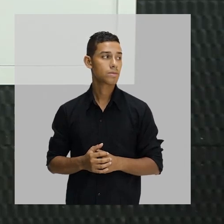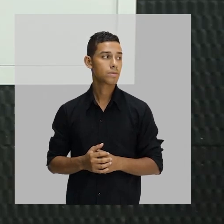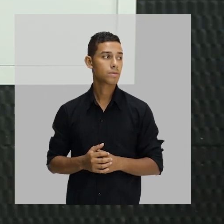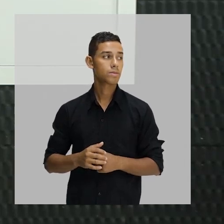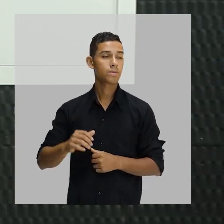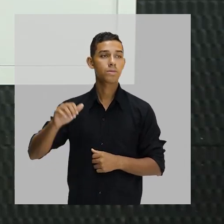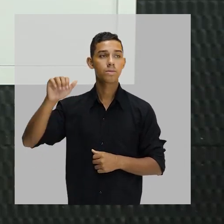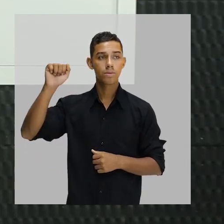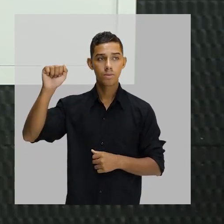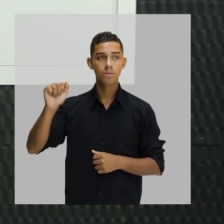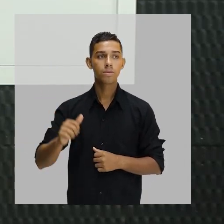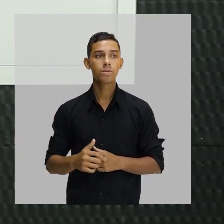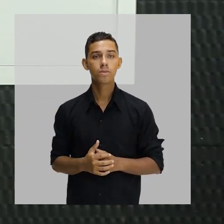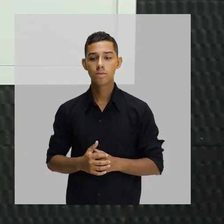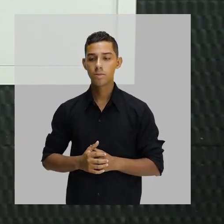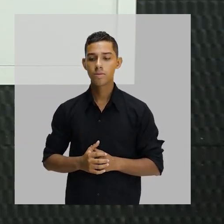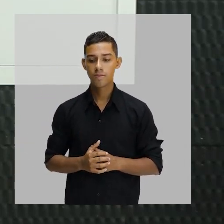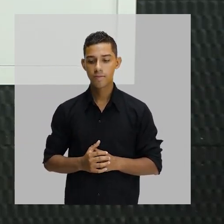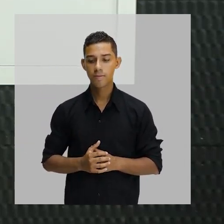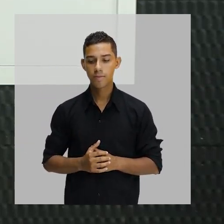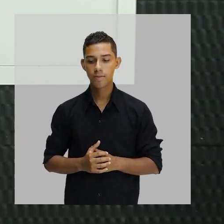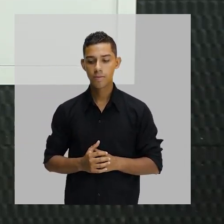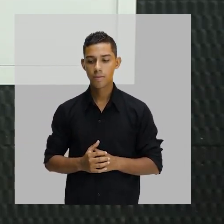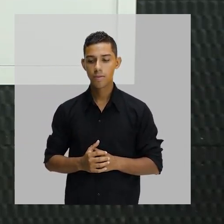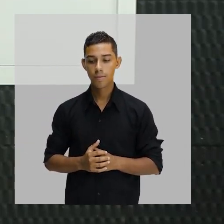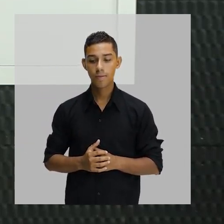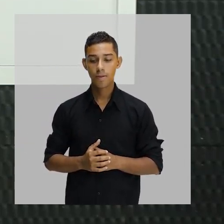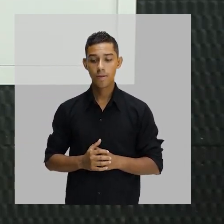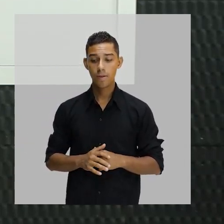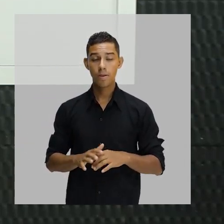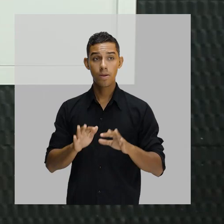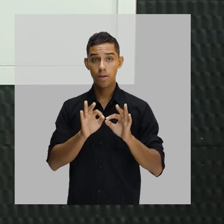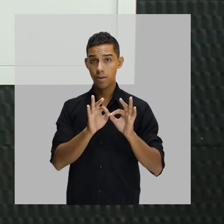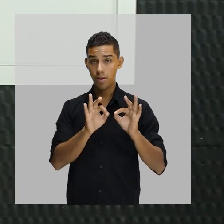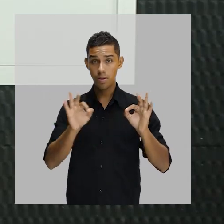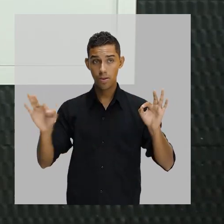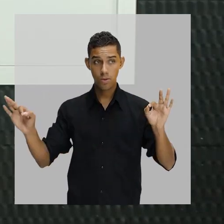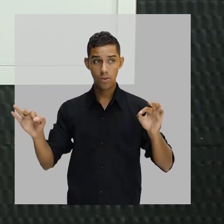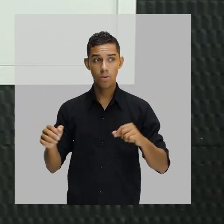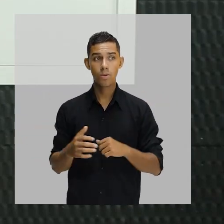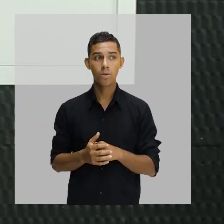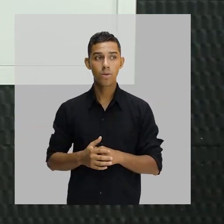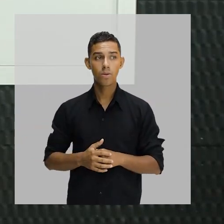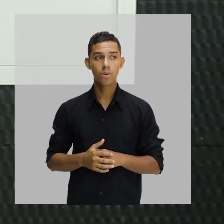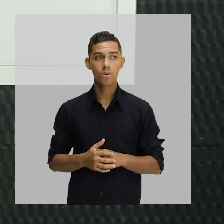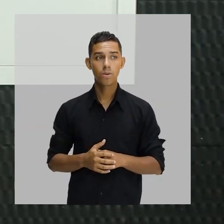que é o carrinho A, certo? O A está na frente. E a distância entre eles